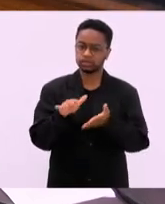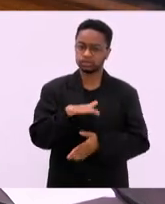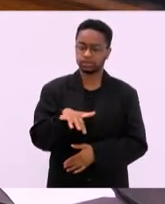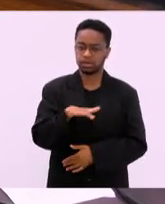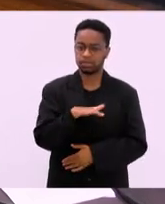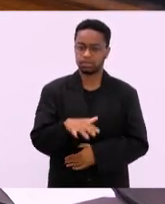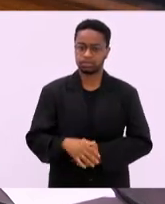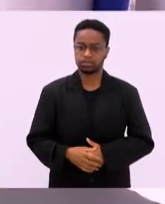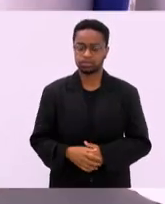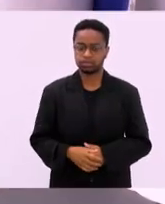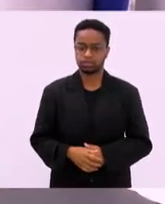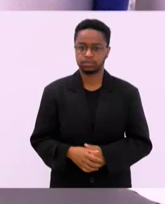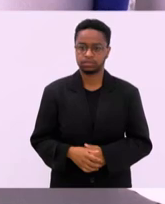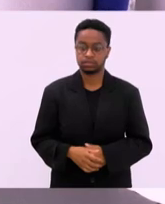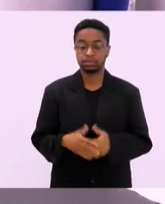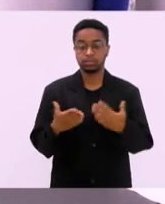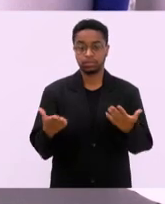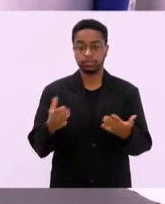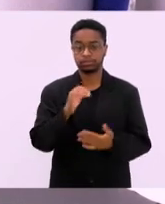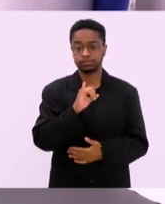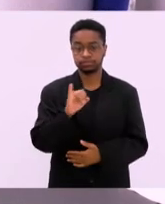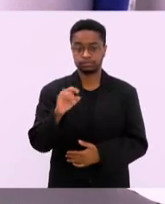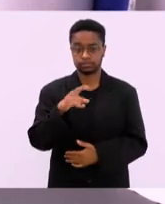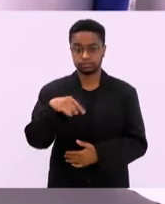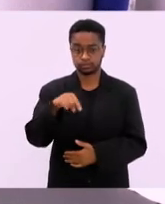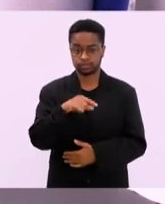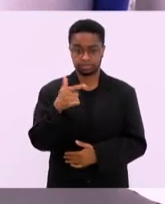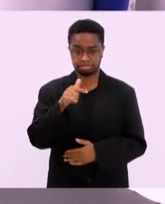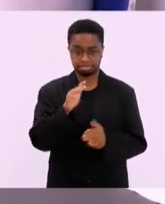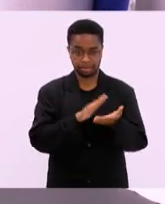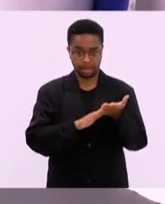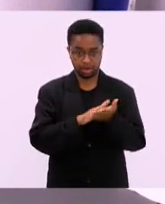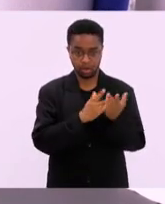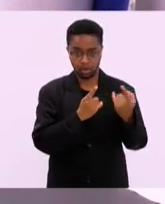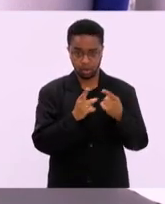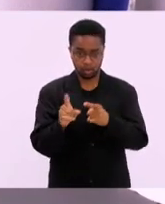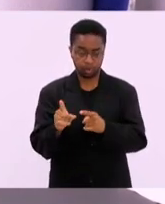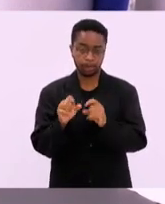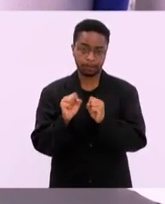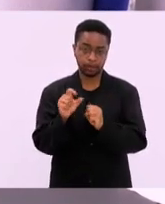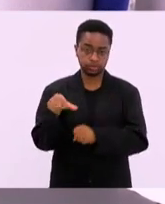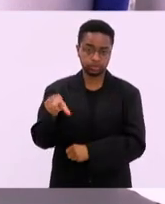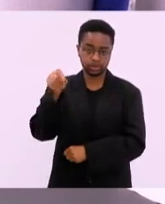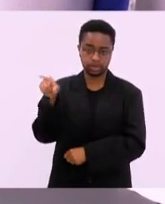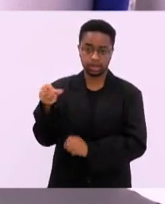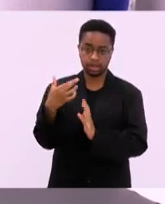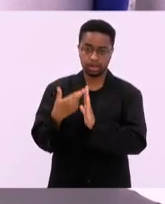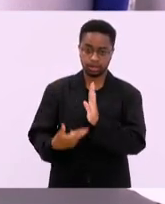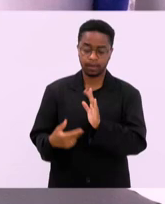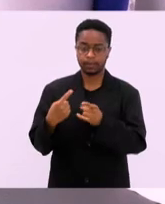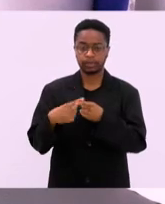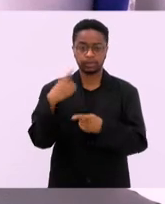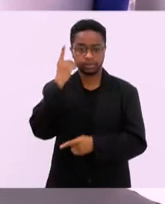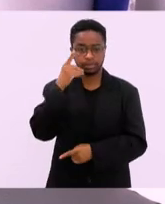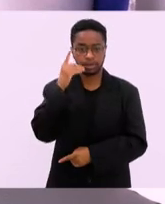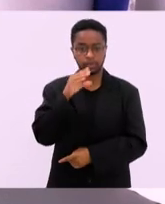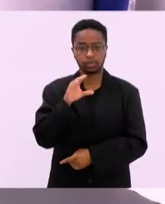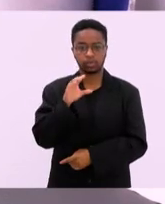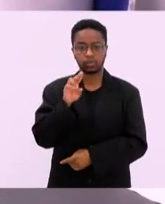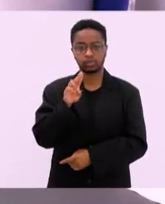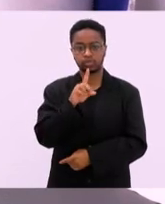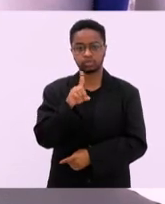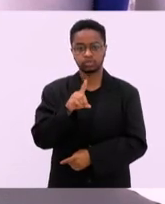Então, se Vossa Excelência não se opor, sim, designar Vossa Excelência o relator da matéria, já que o deputado Cozzolino não está aqui,